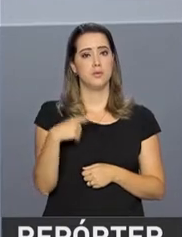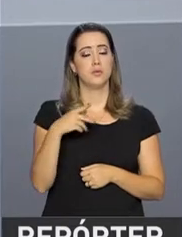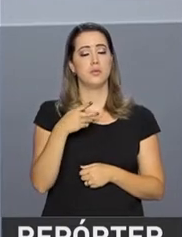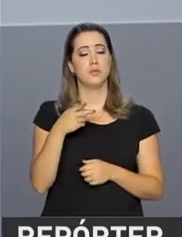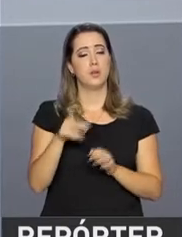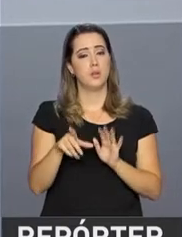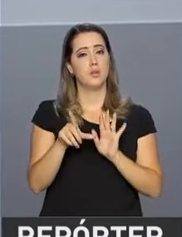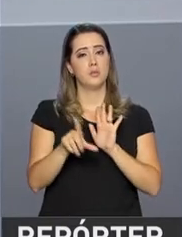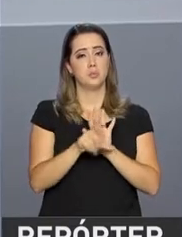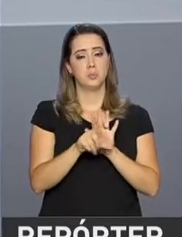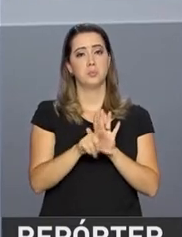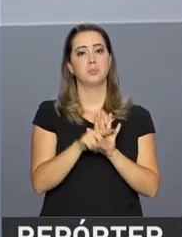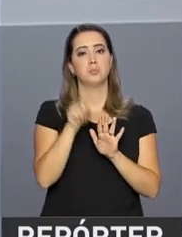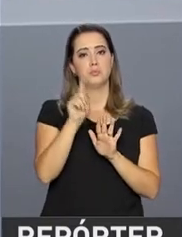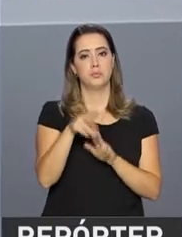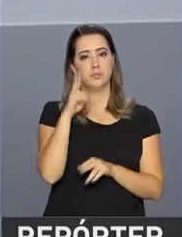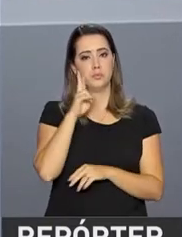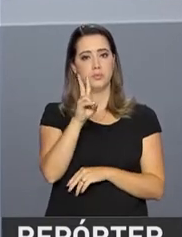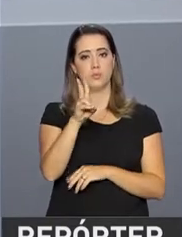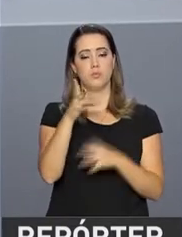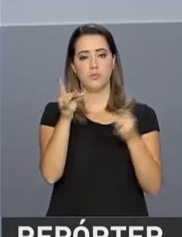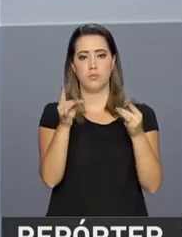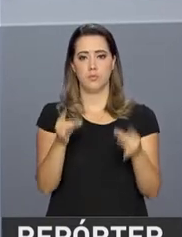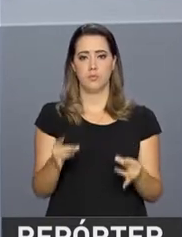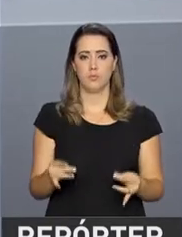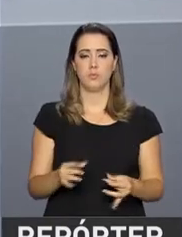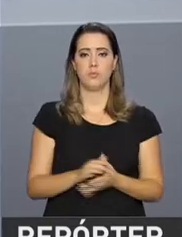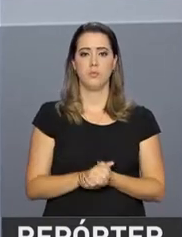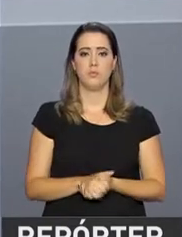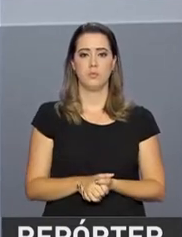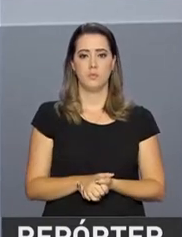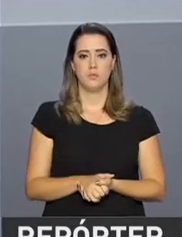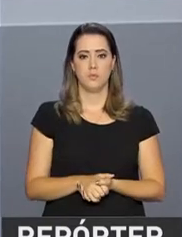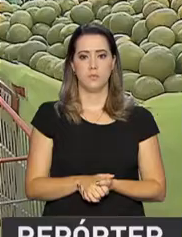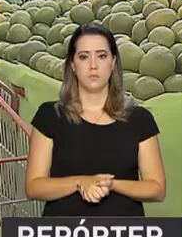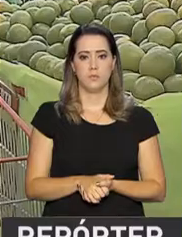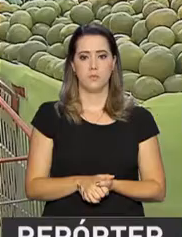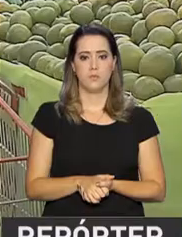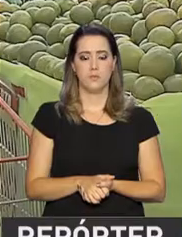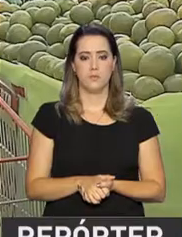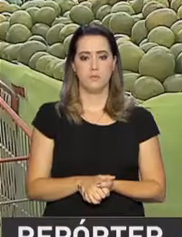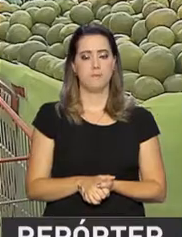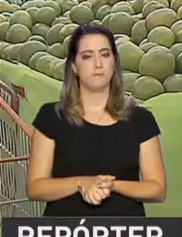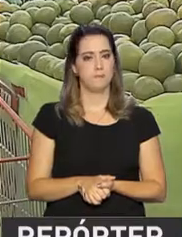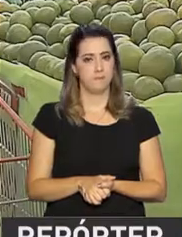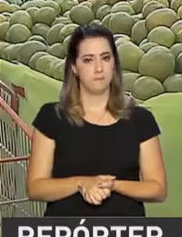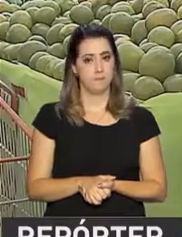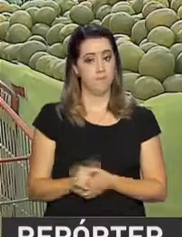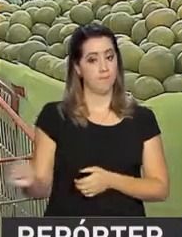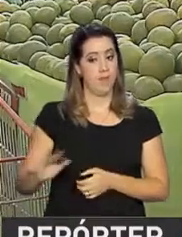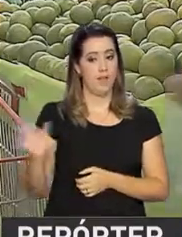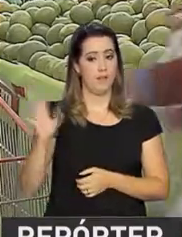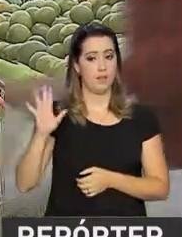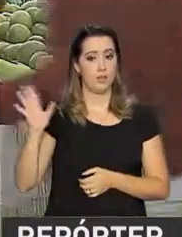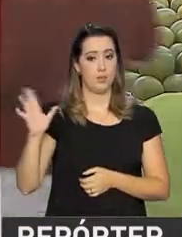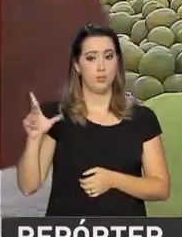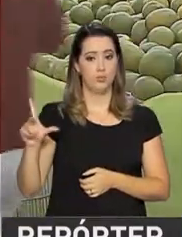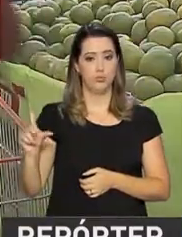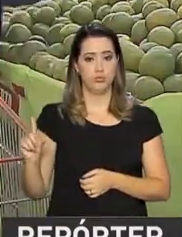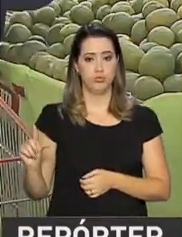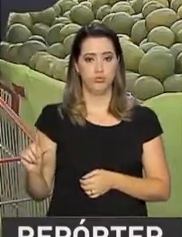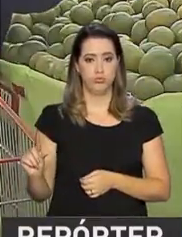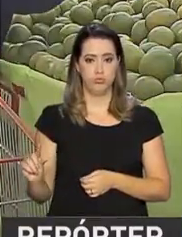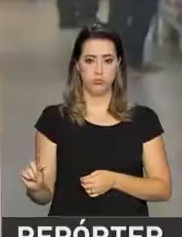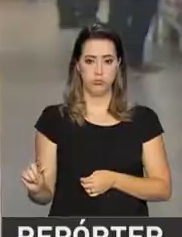recomendação legal e o repórter joão pedro neto explica pra gente é a inflação mais baixa no país